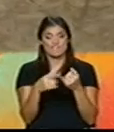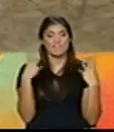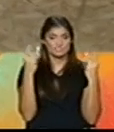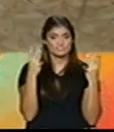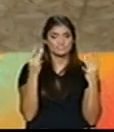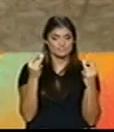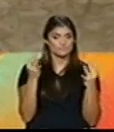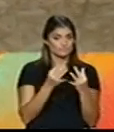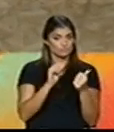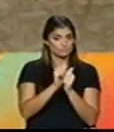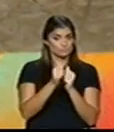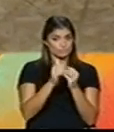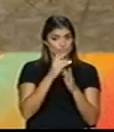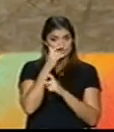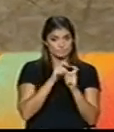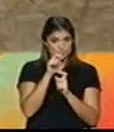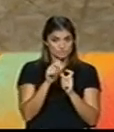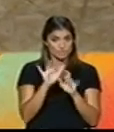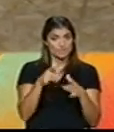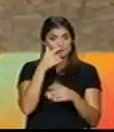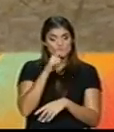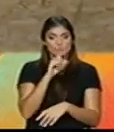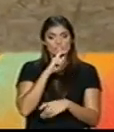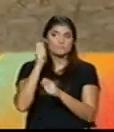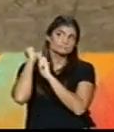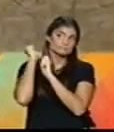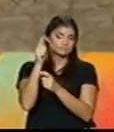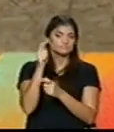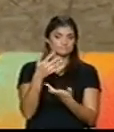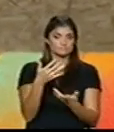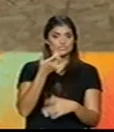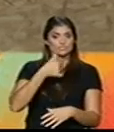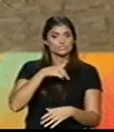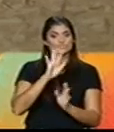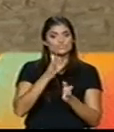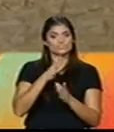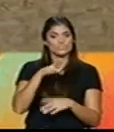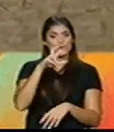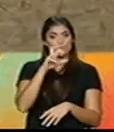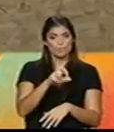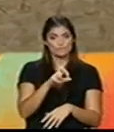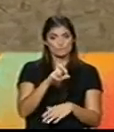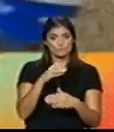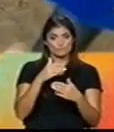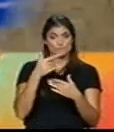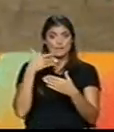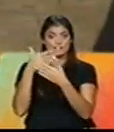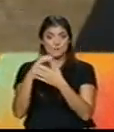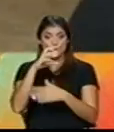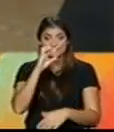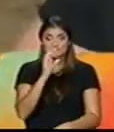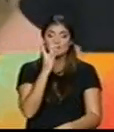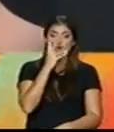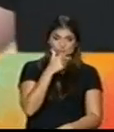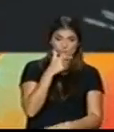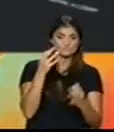divertido, é um desporto para toda a gente, qualquer pessoa consegue lançar. Tivemos já cá pessoas dos 8 aos 80. A sério? Realmente,